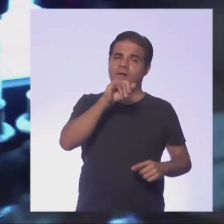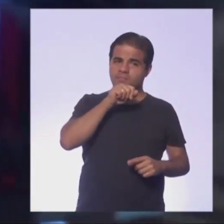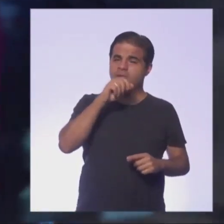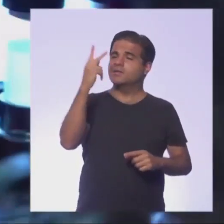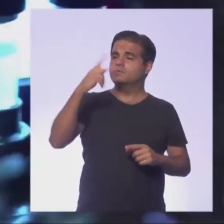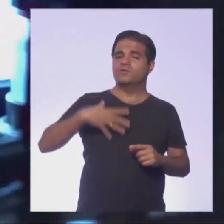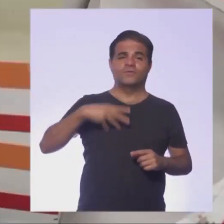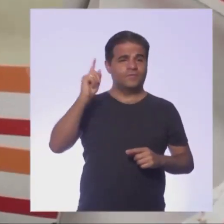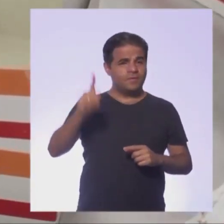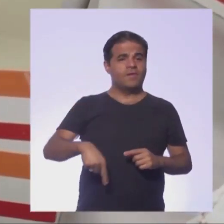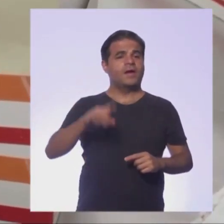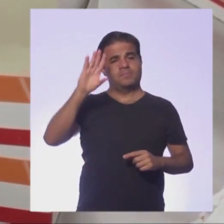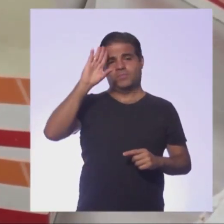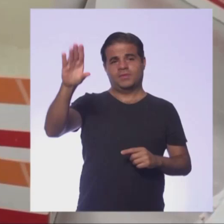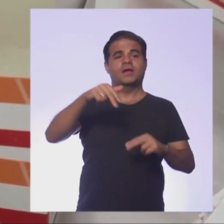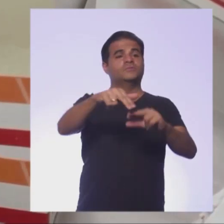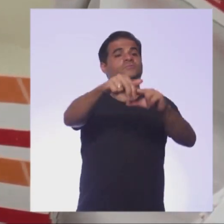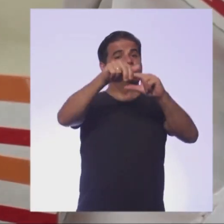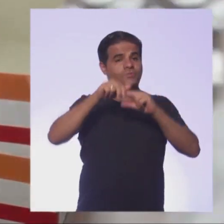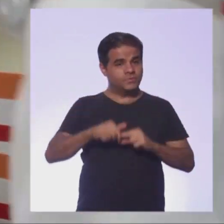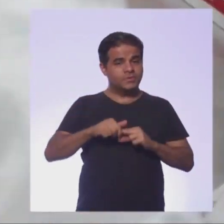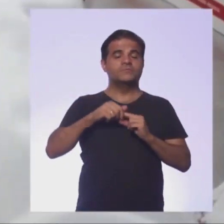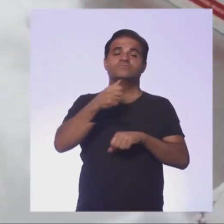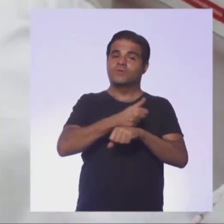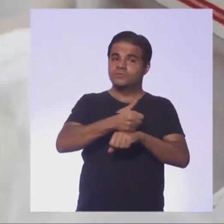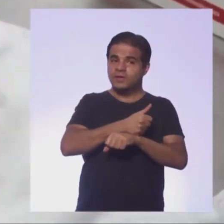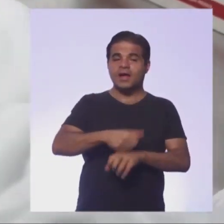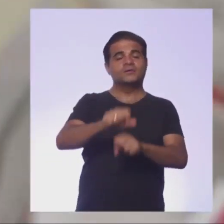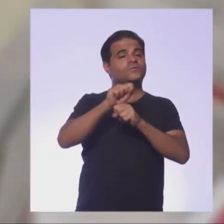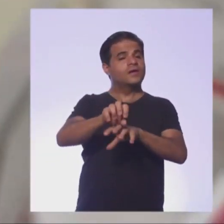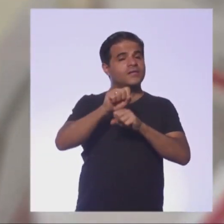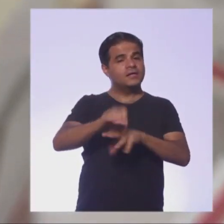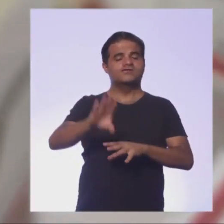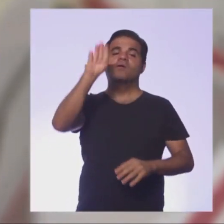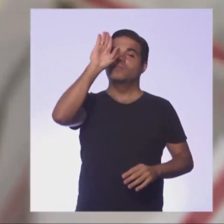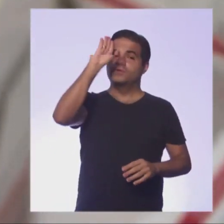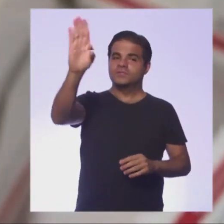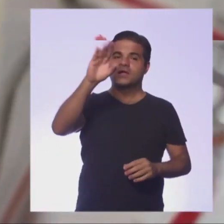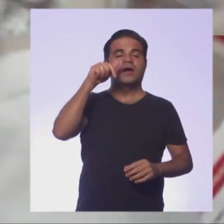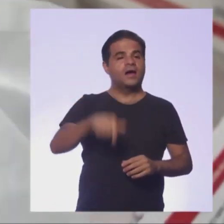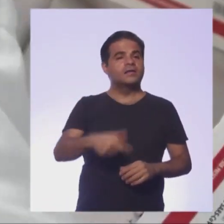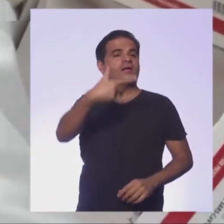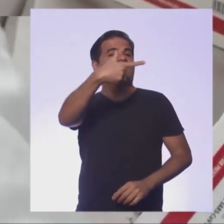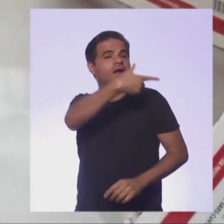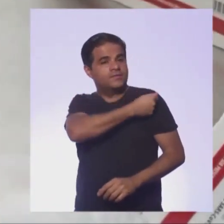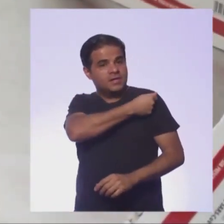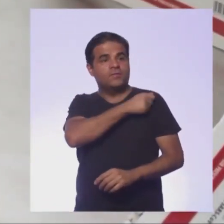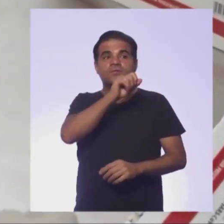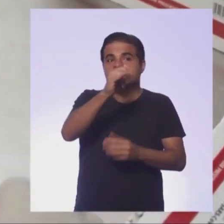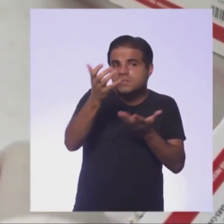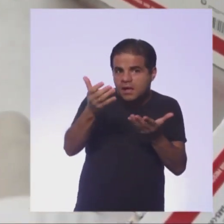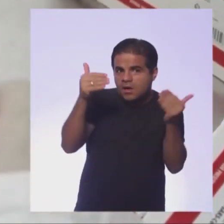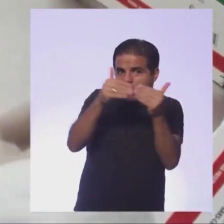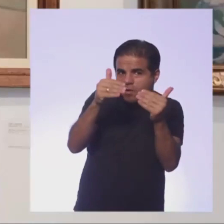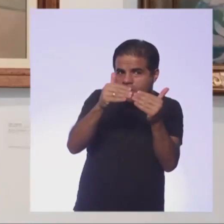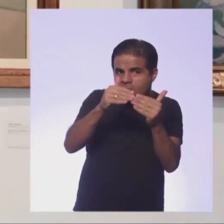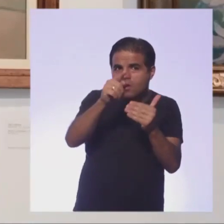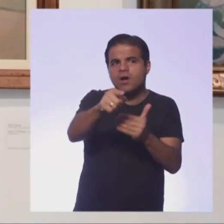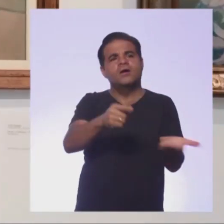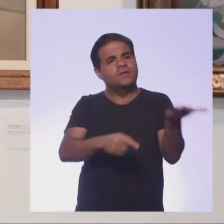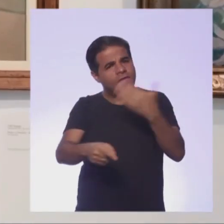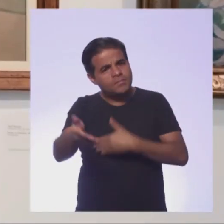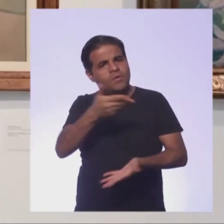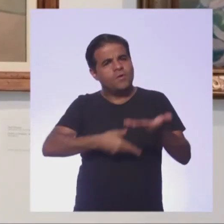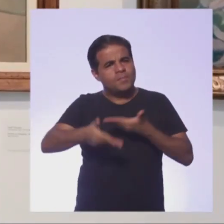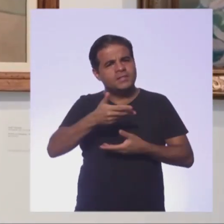filho é prioridade. Por isso que os profissionais da educação são prioridade aqui nessa vacinação. Se você concorda com isso,